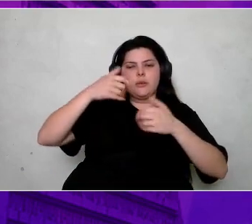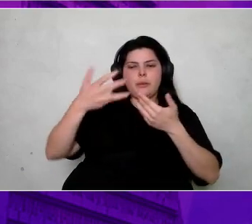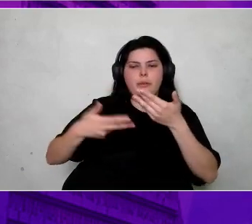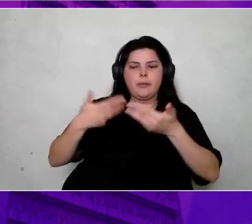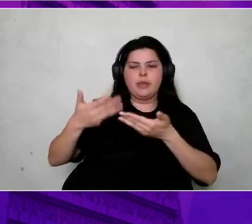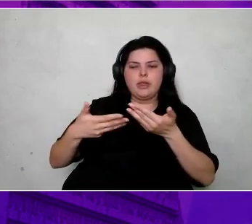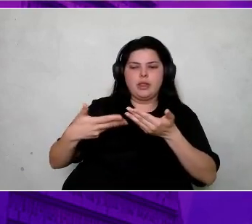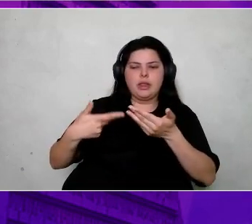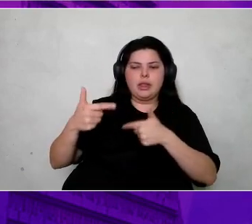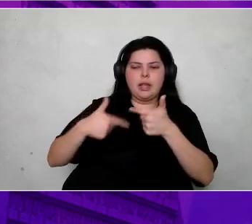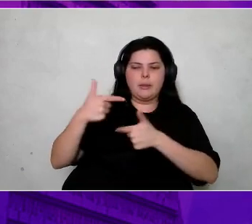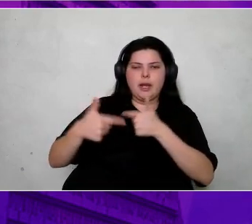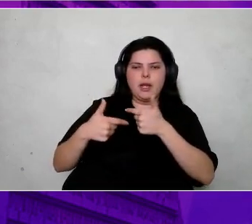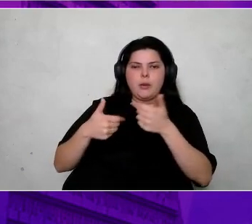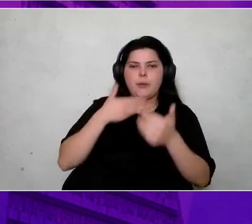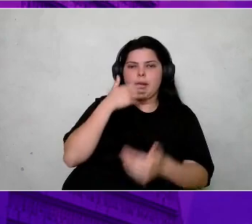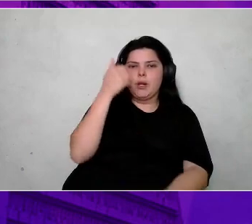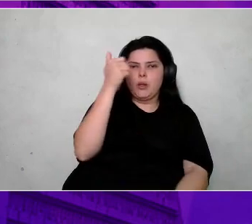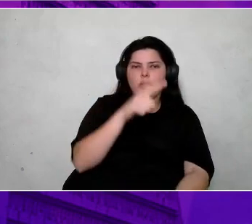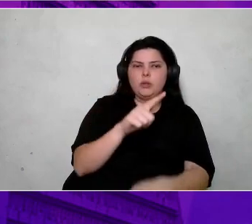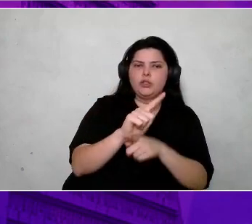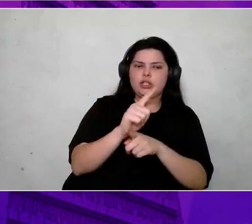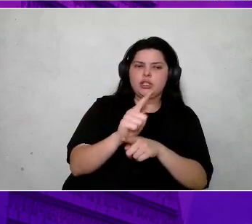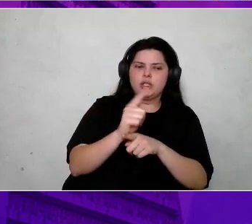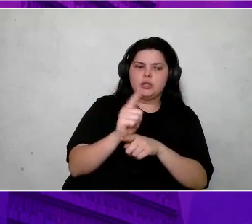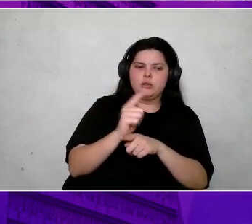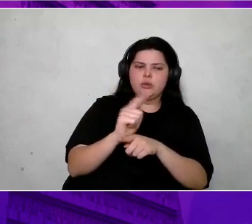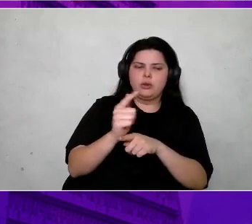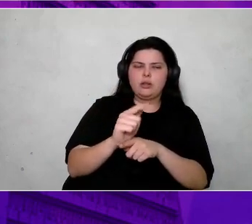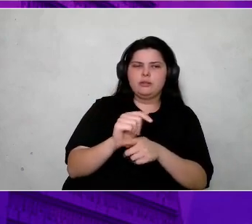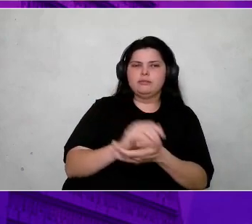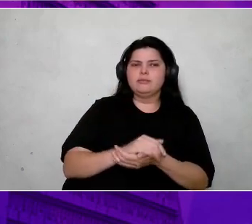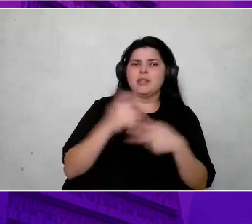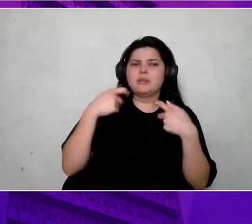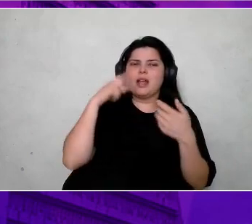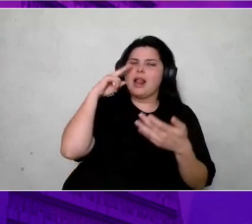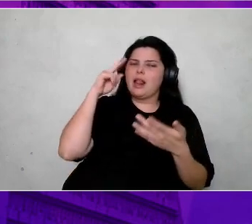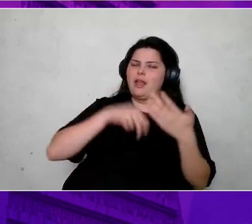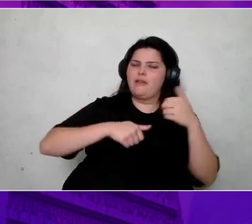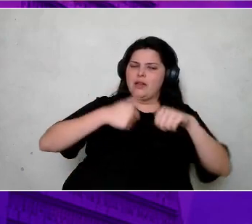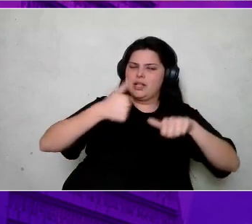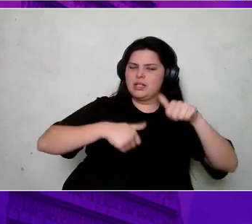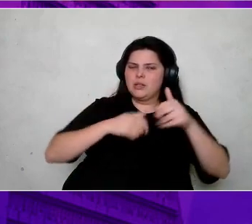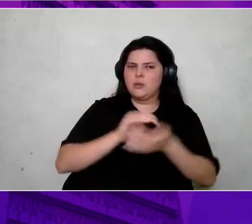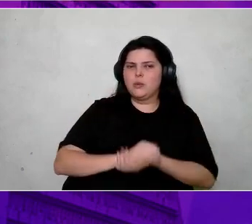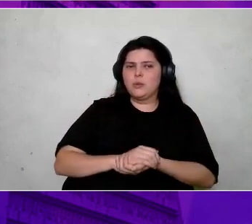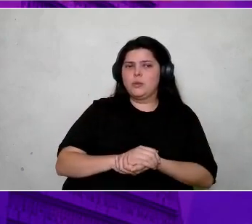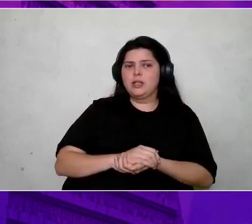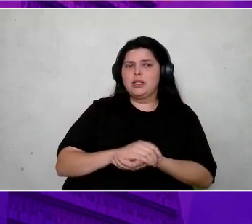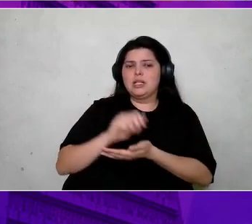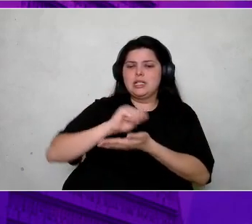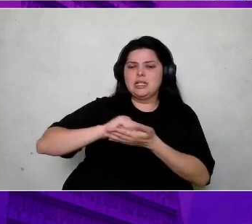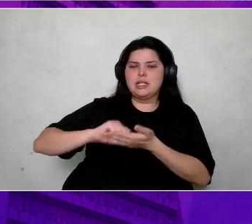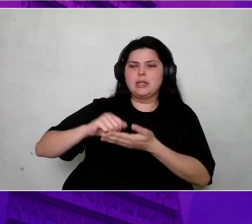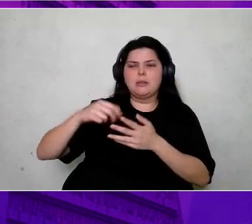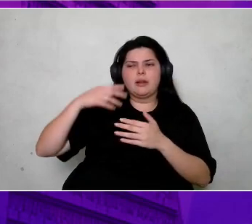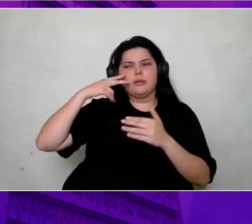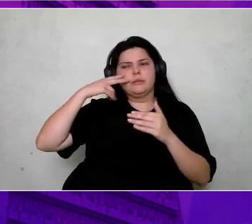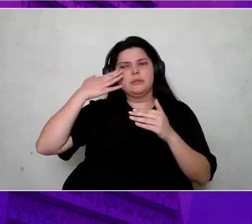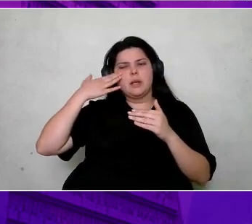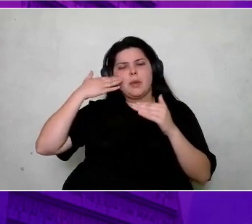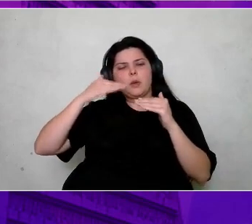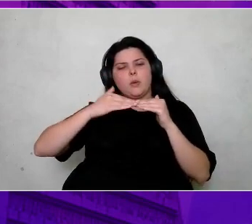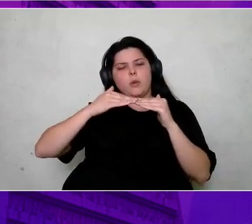do que um gestor escreve, e ele tem que ler aquela avaliação de performance escrita para ver se ele concorda, muda alguma coisa